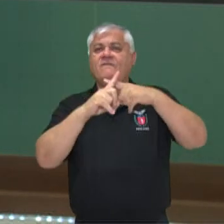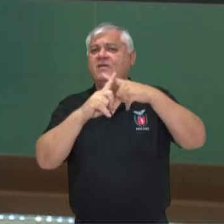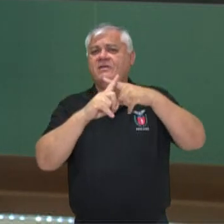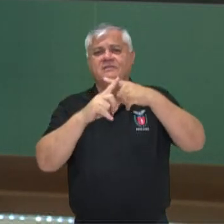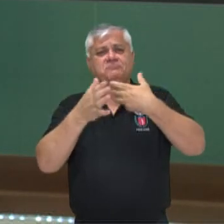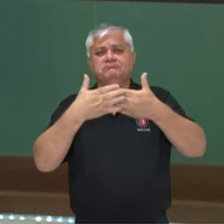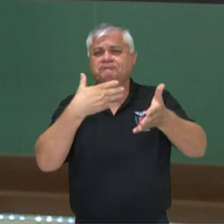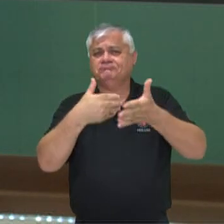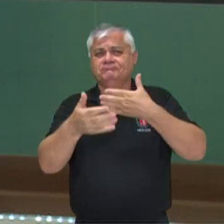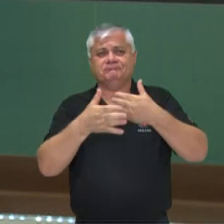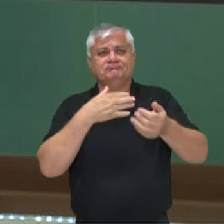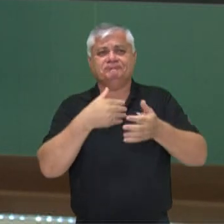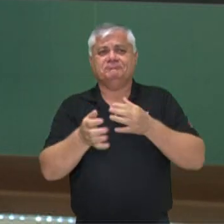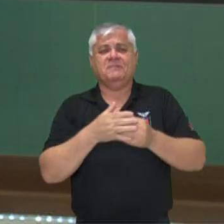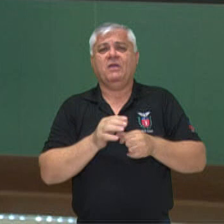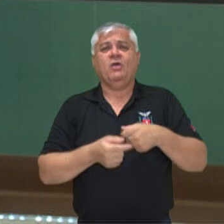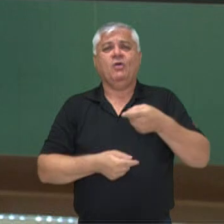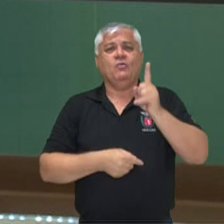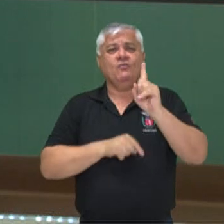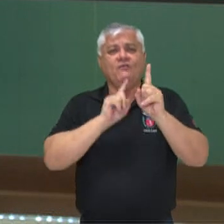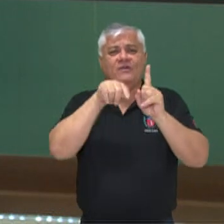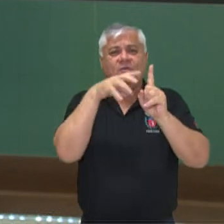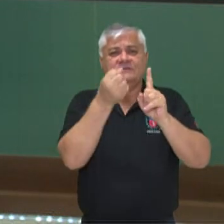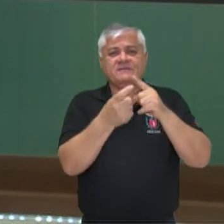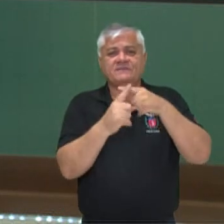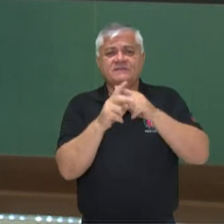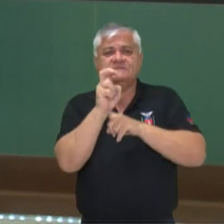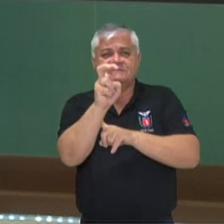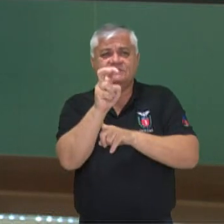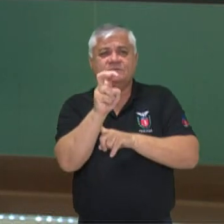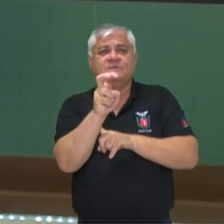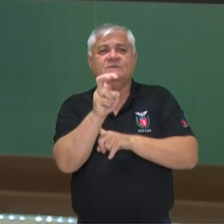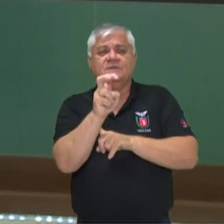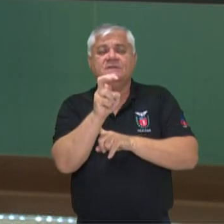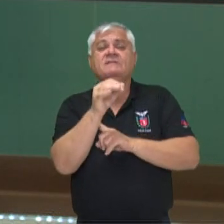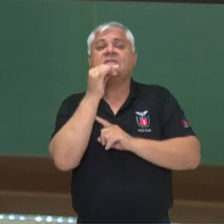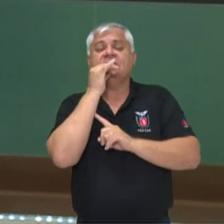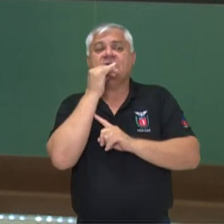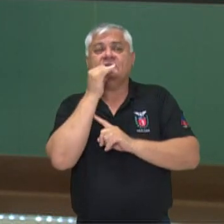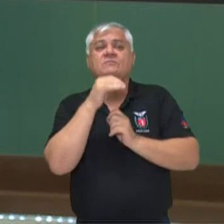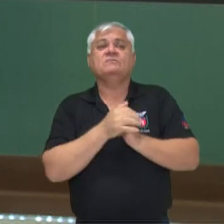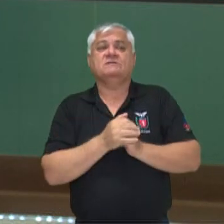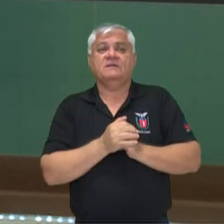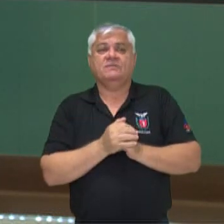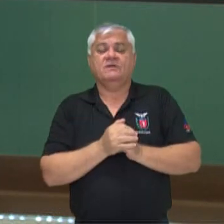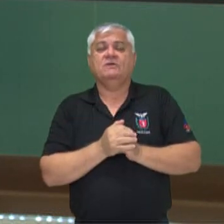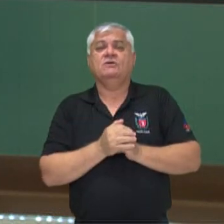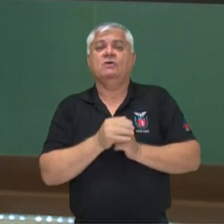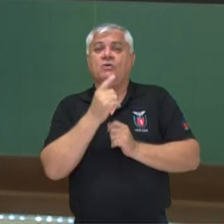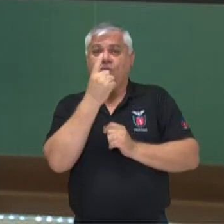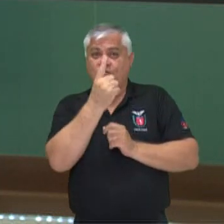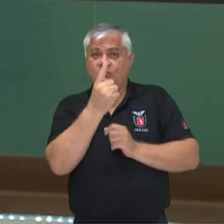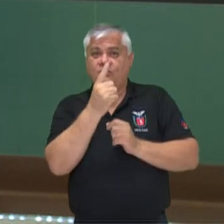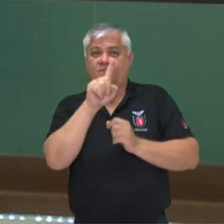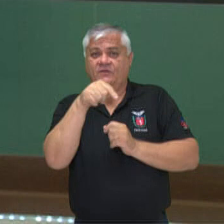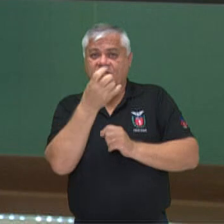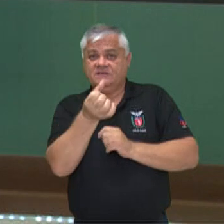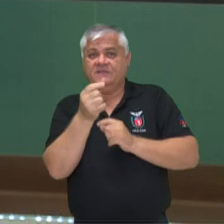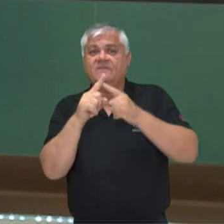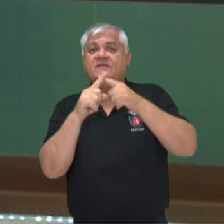você coloque, tá bom? Então, 1,6x vezes 5. Aí você multiplica número com número. 1,6 vezes